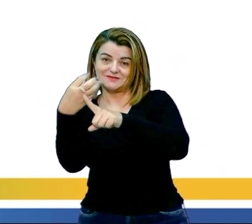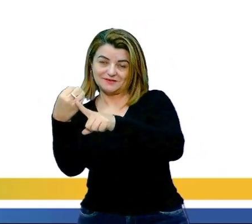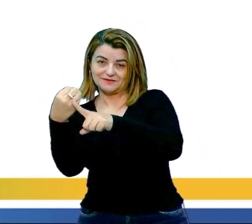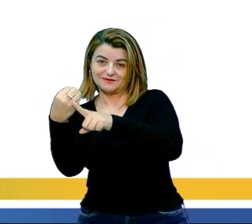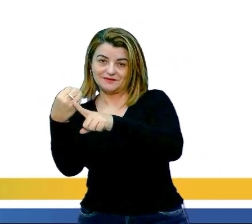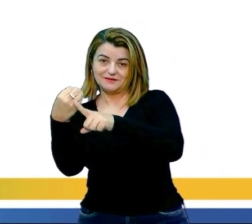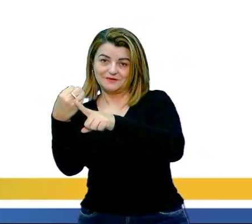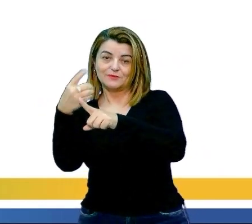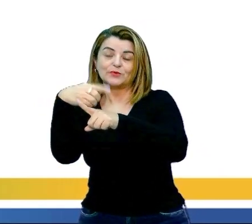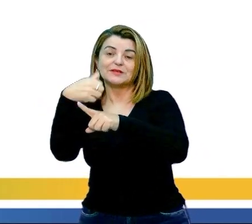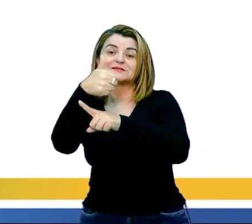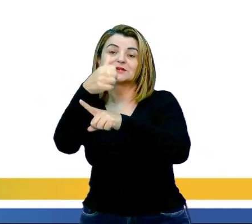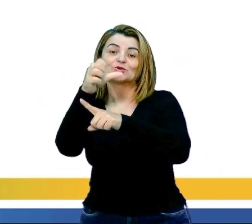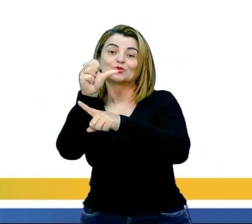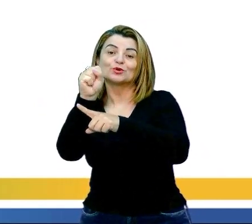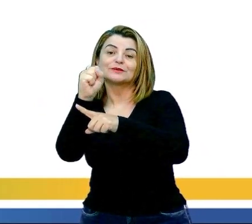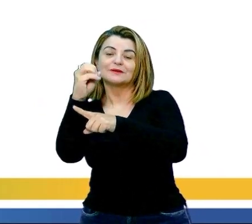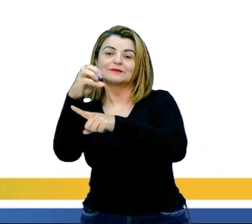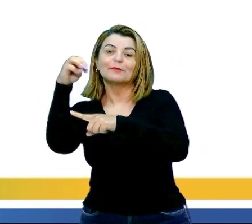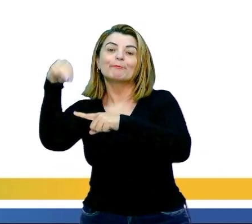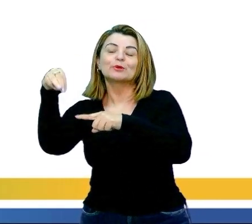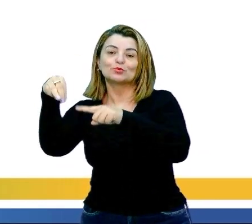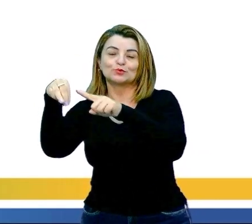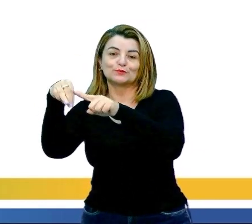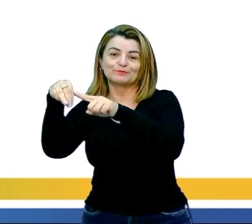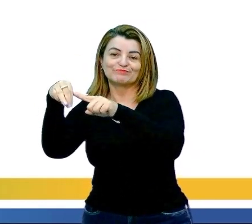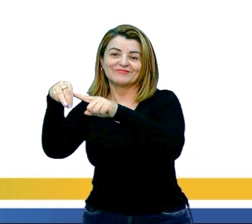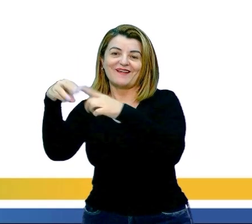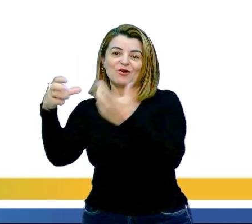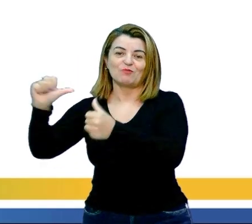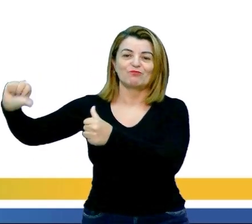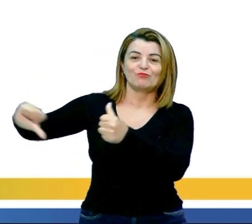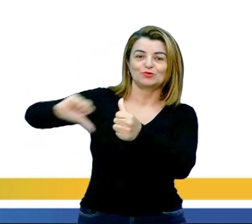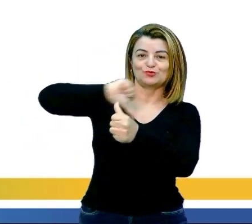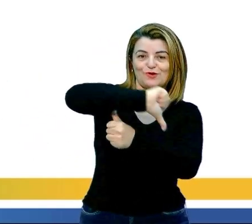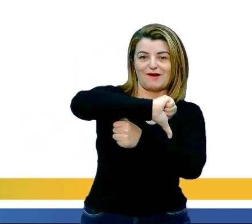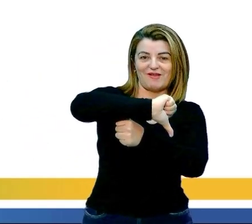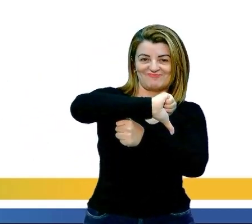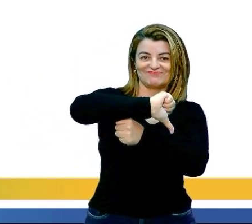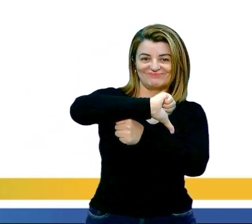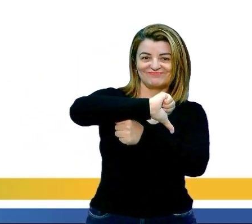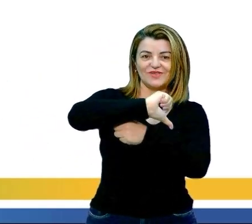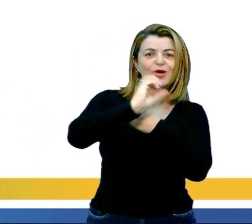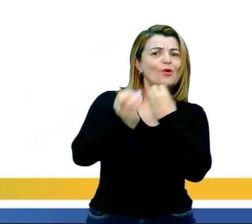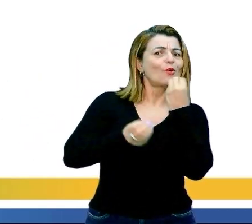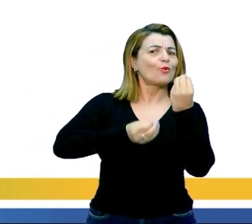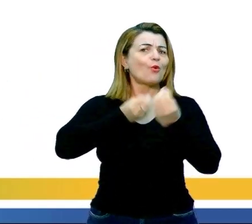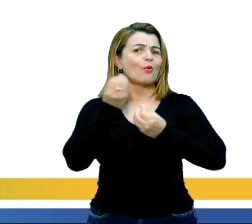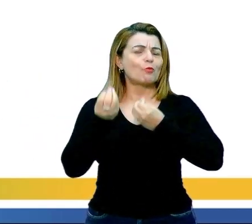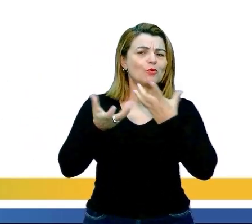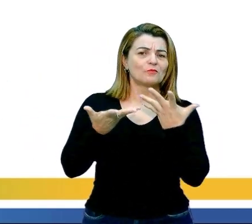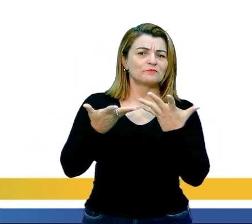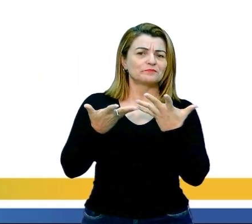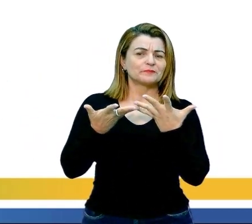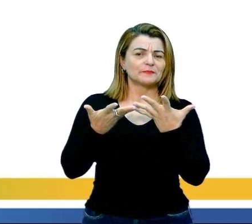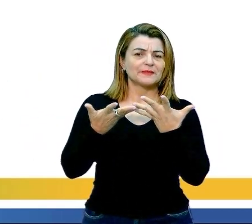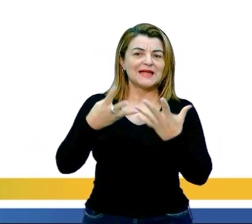minutos. Aí você vai lá, agora eu quero fazer o inverso. Vamos converter aí